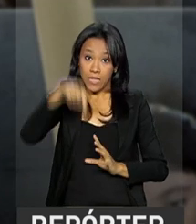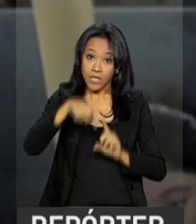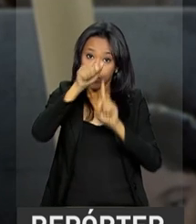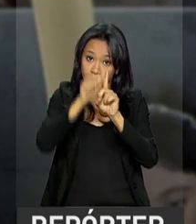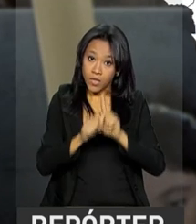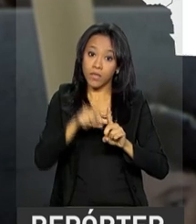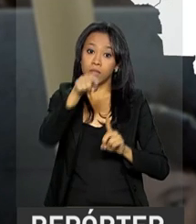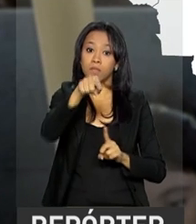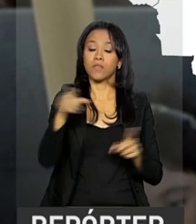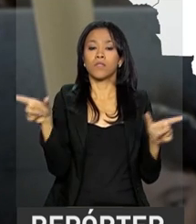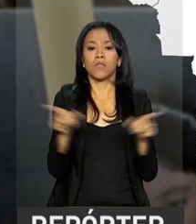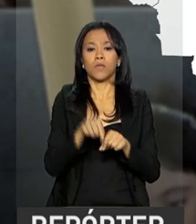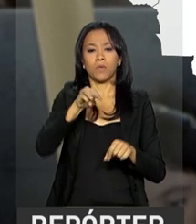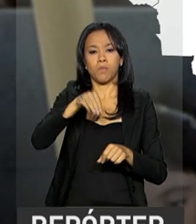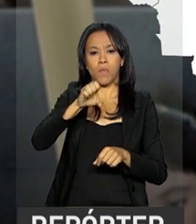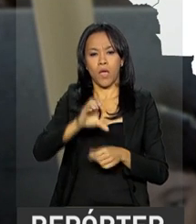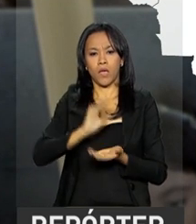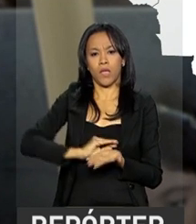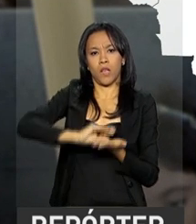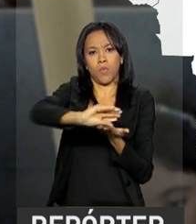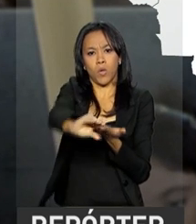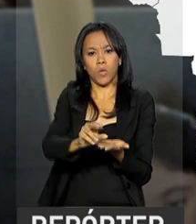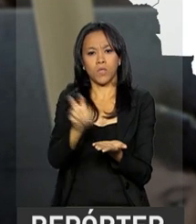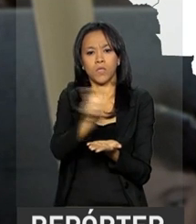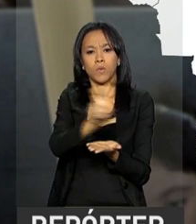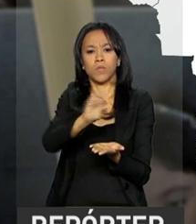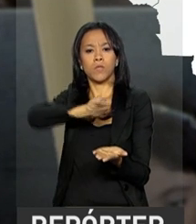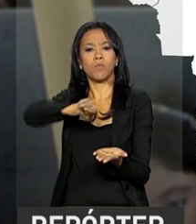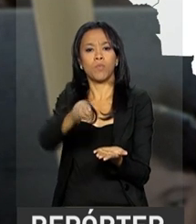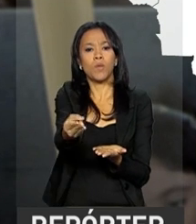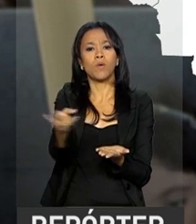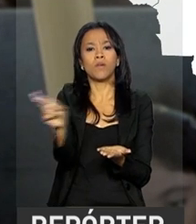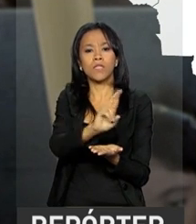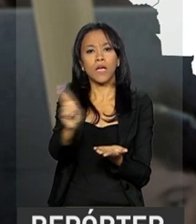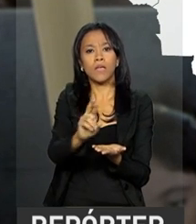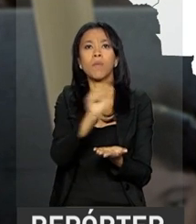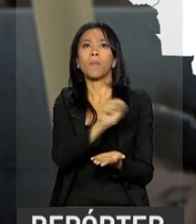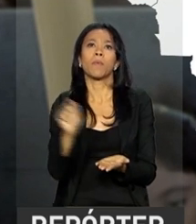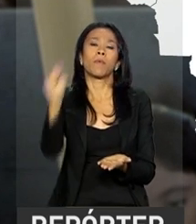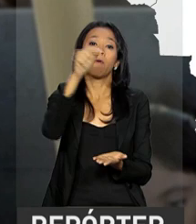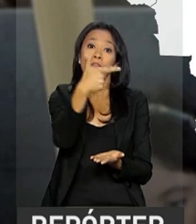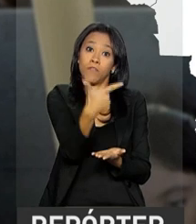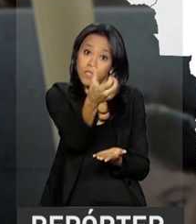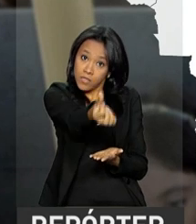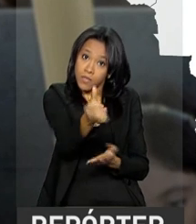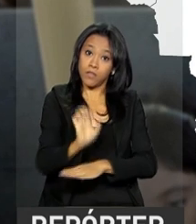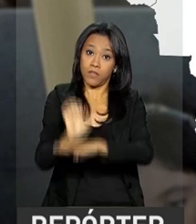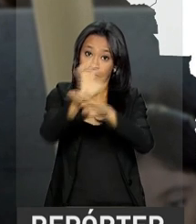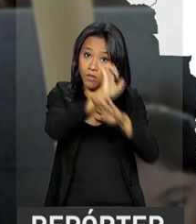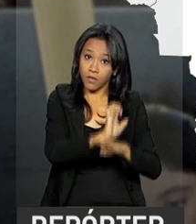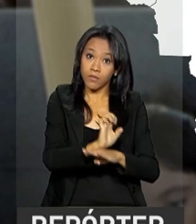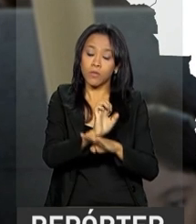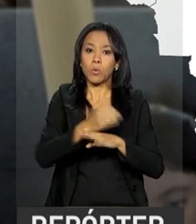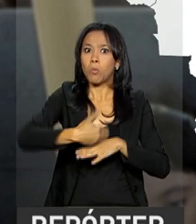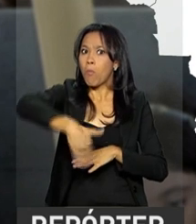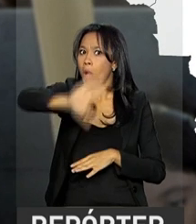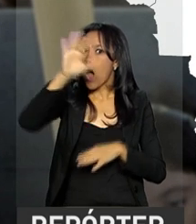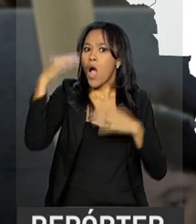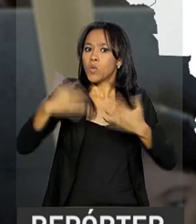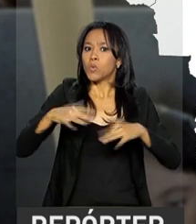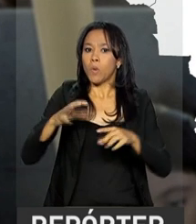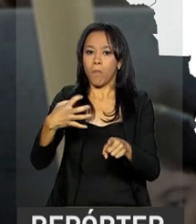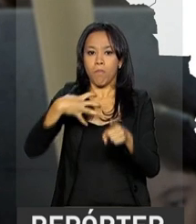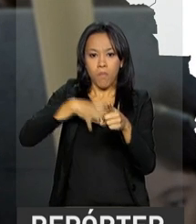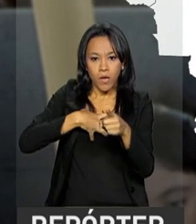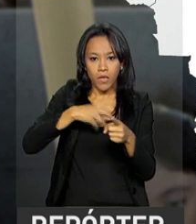o Ministério da Educação liberou R$ 55 milhões de reais para 26 estados. Os maiores volumes foram para a